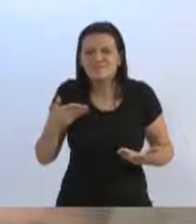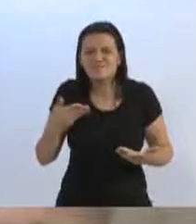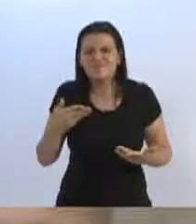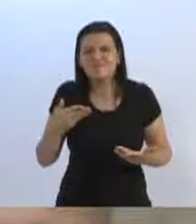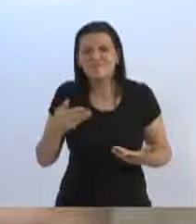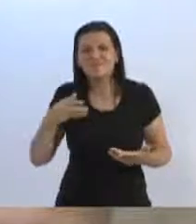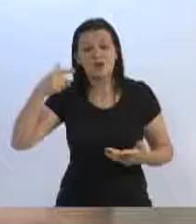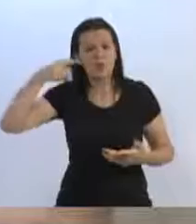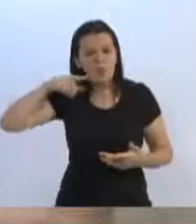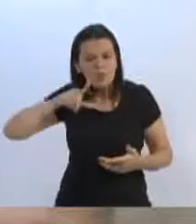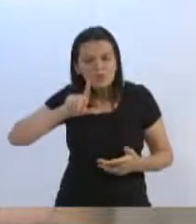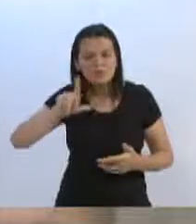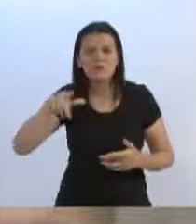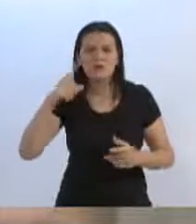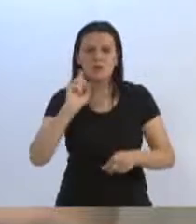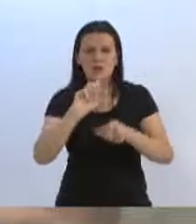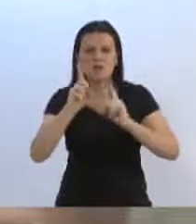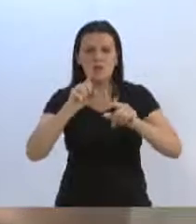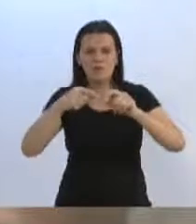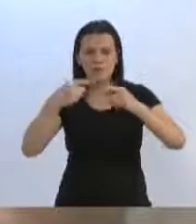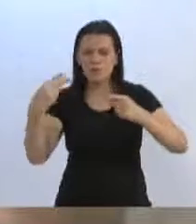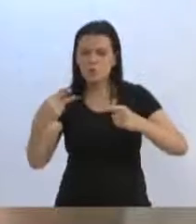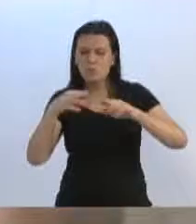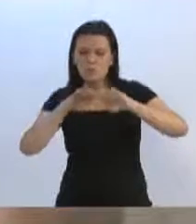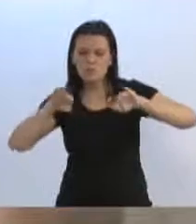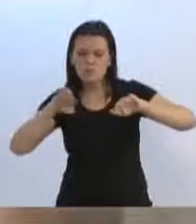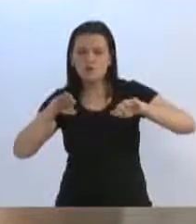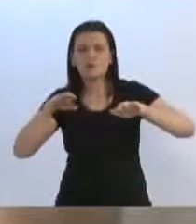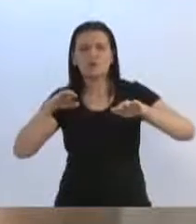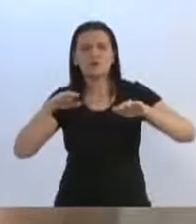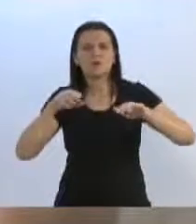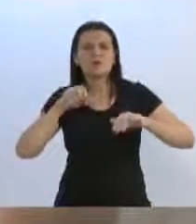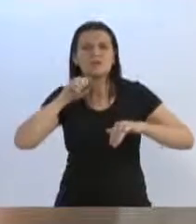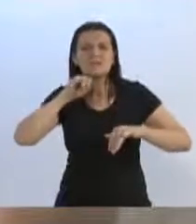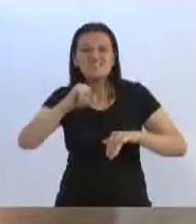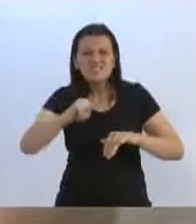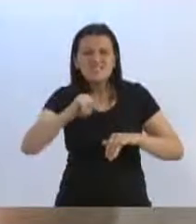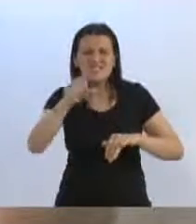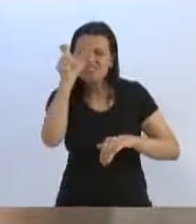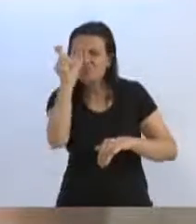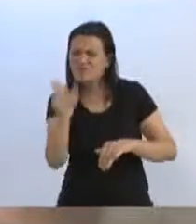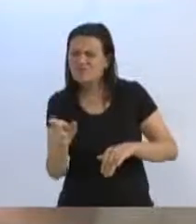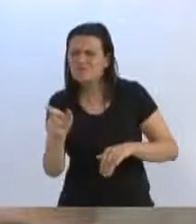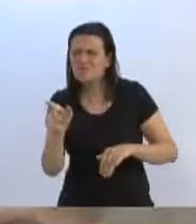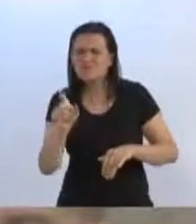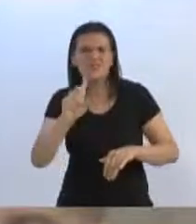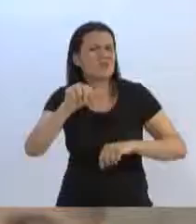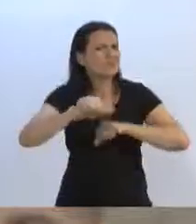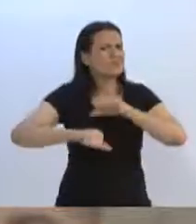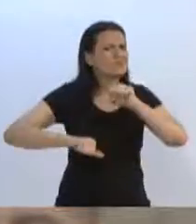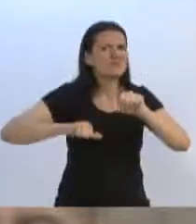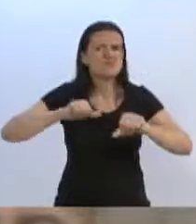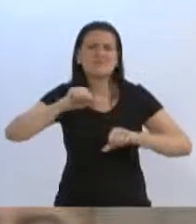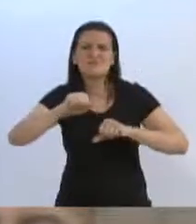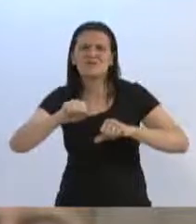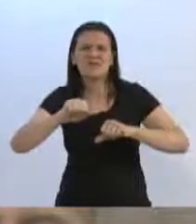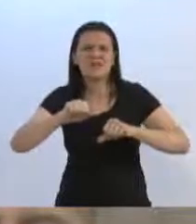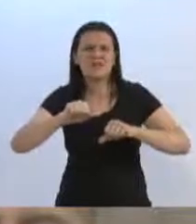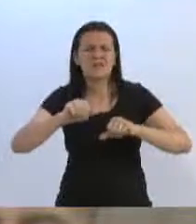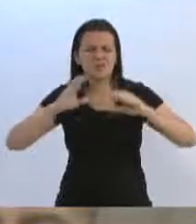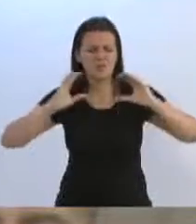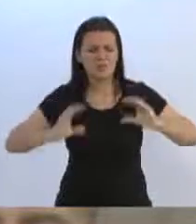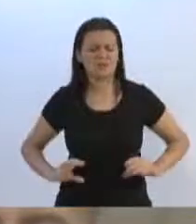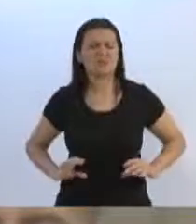nós conseguimos a duplicação da BR-470 se realmente as pessoas não mudarem o jeito,